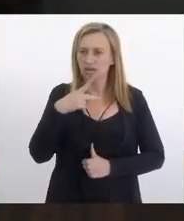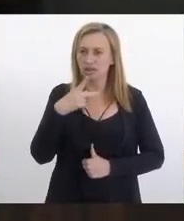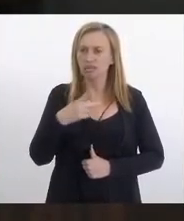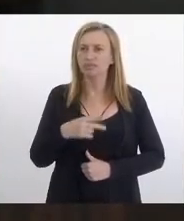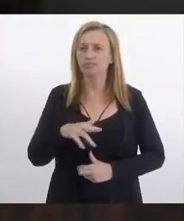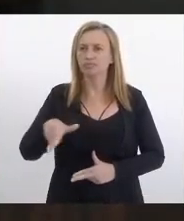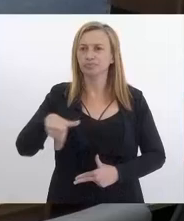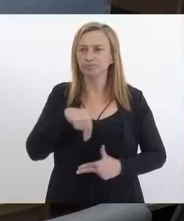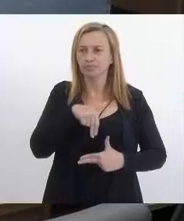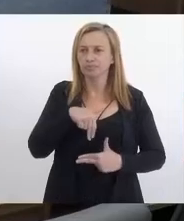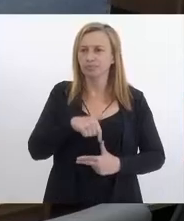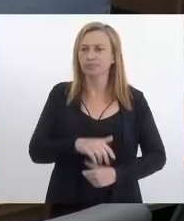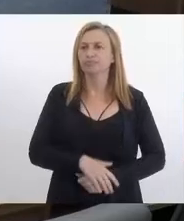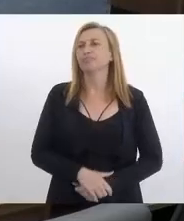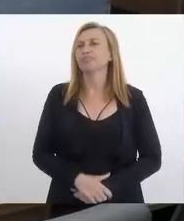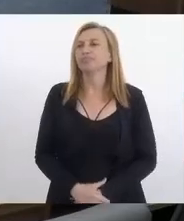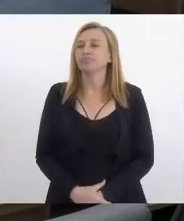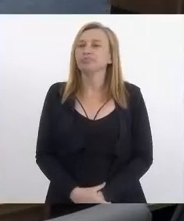inscrito.